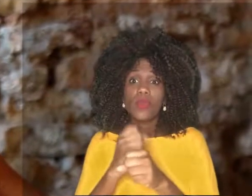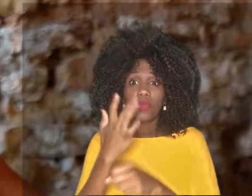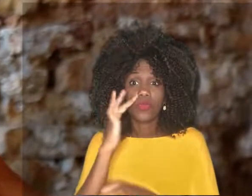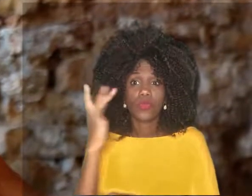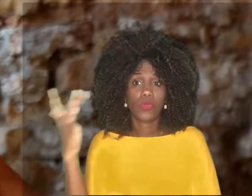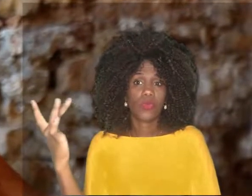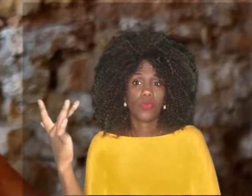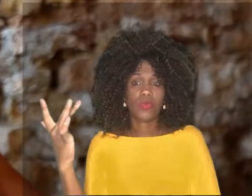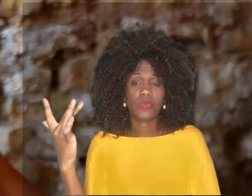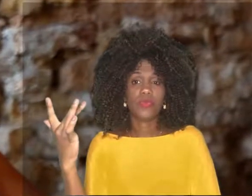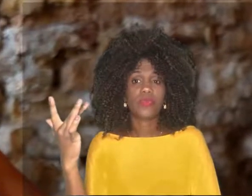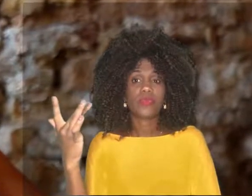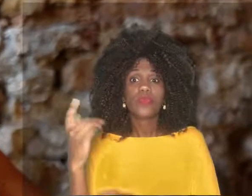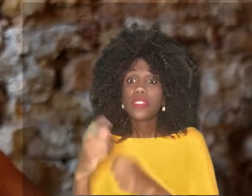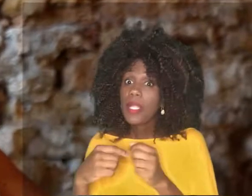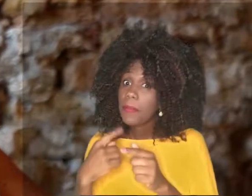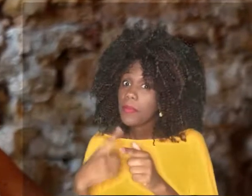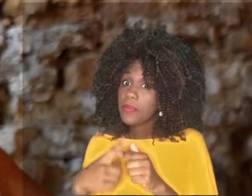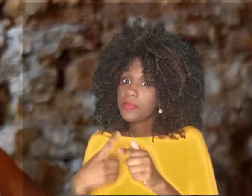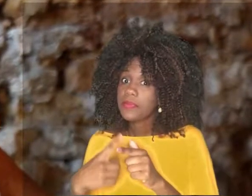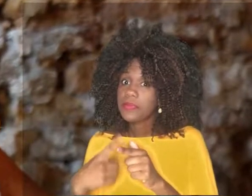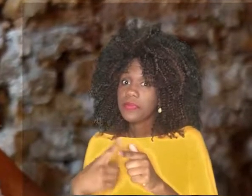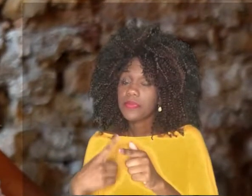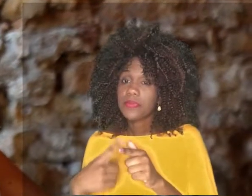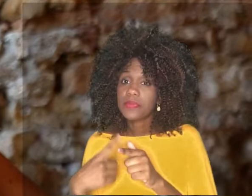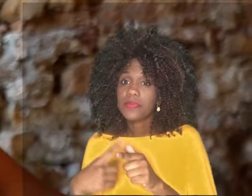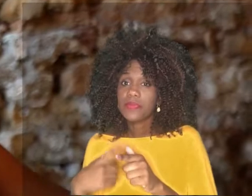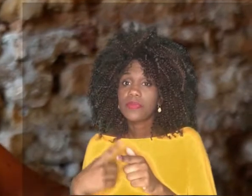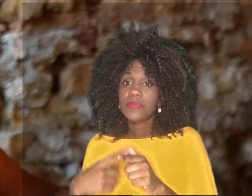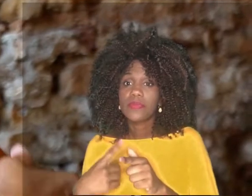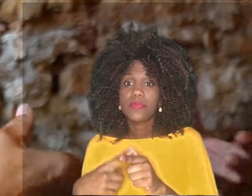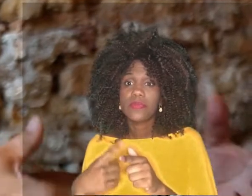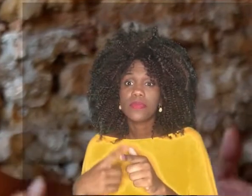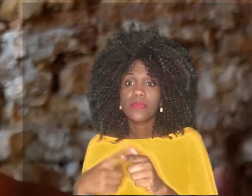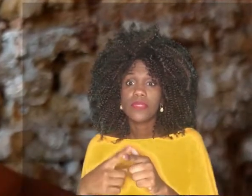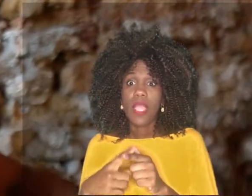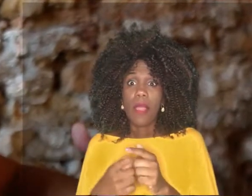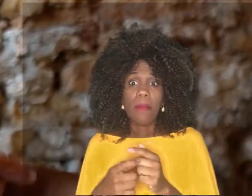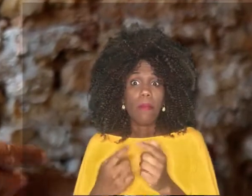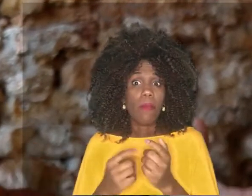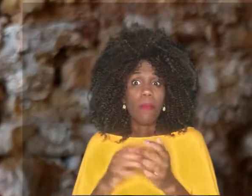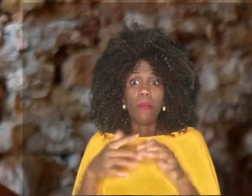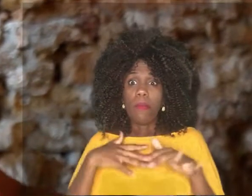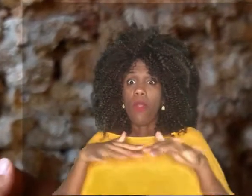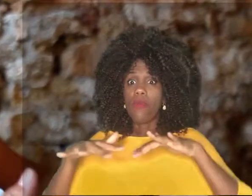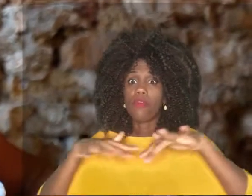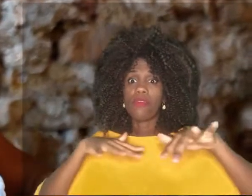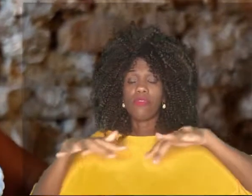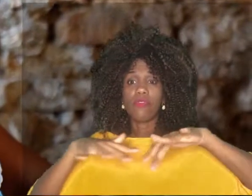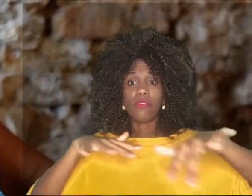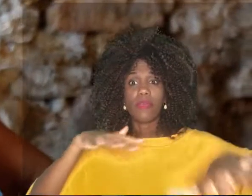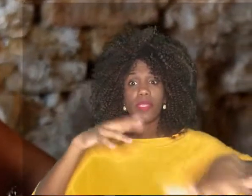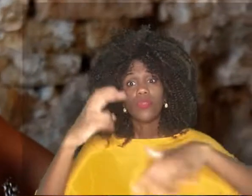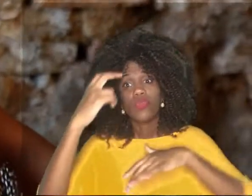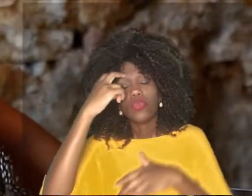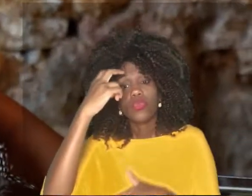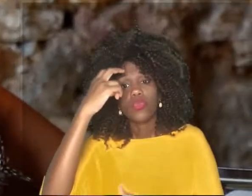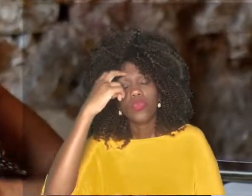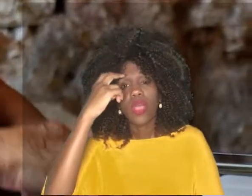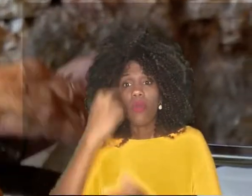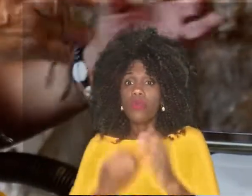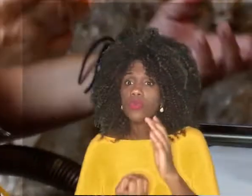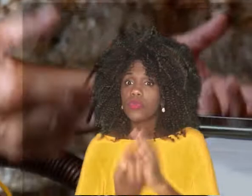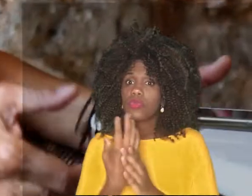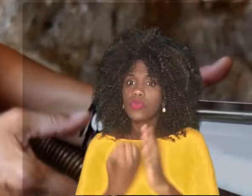ouro, né, por conta de uma ebulição, uma efervescência cultural